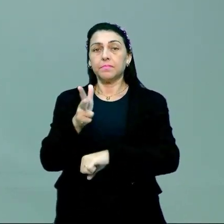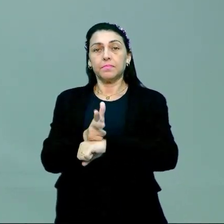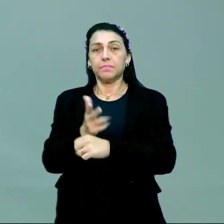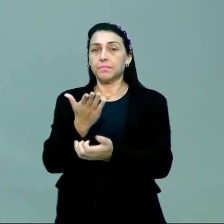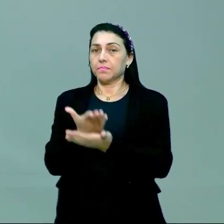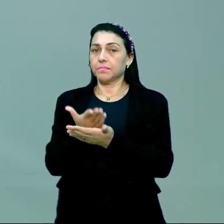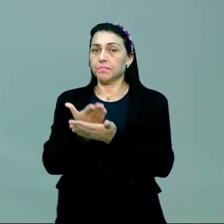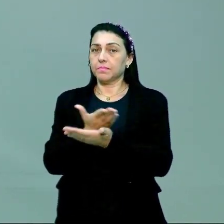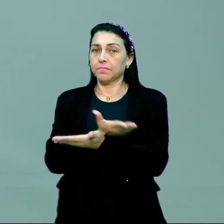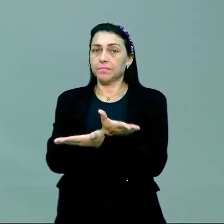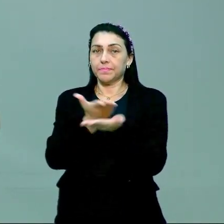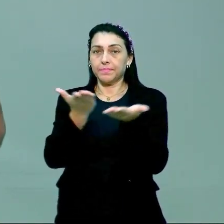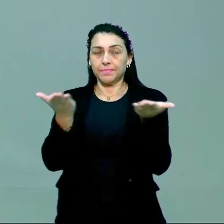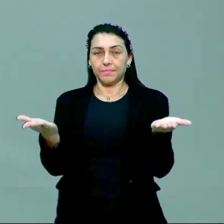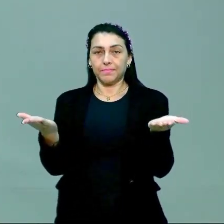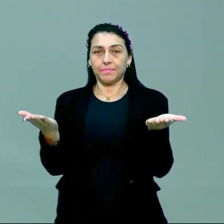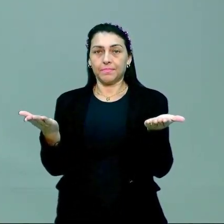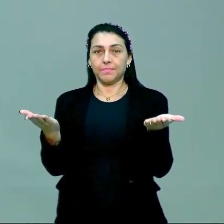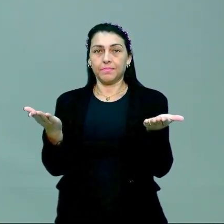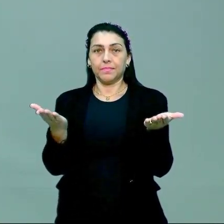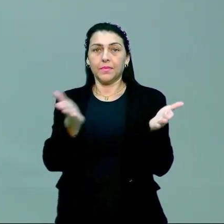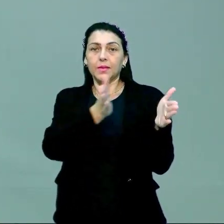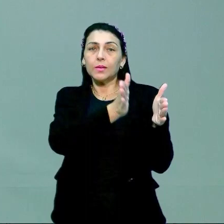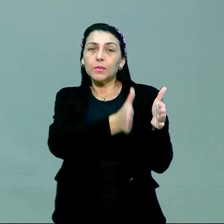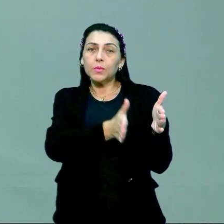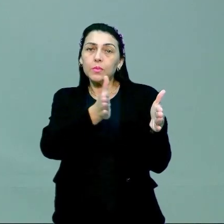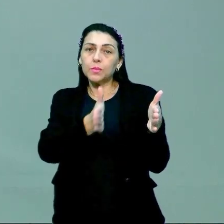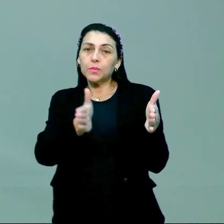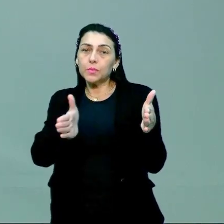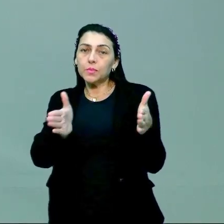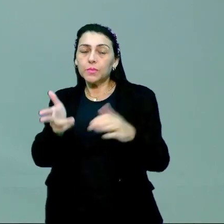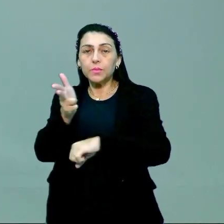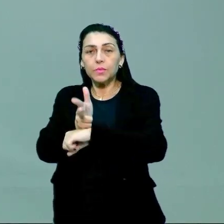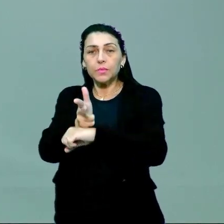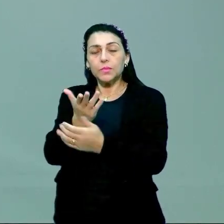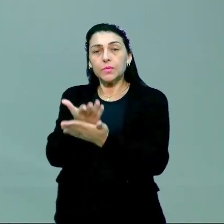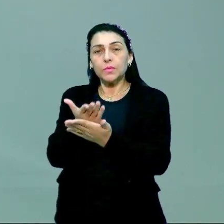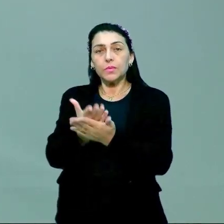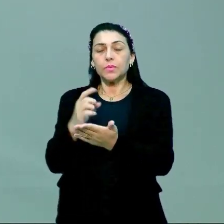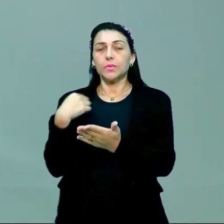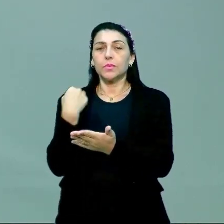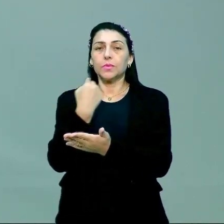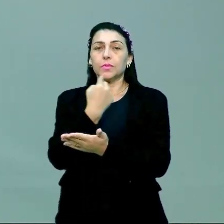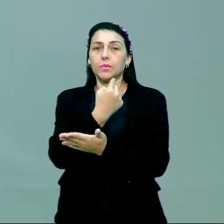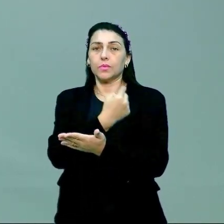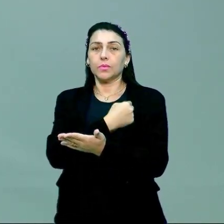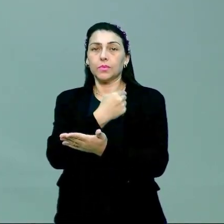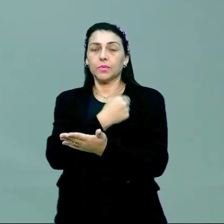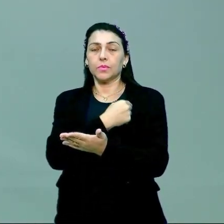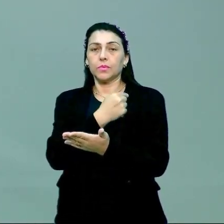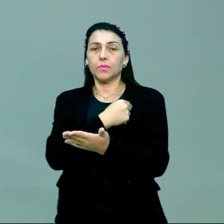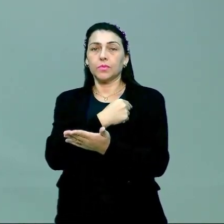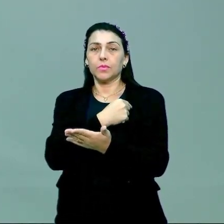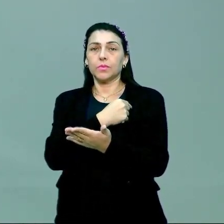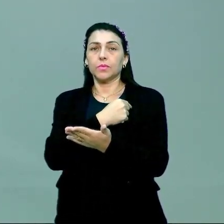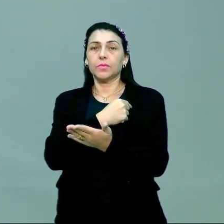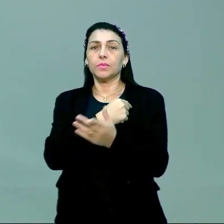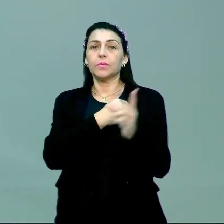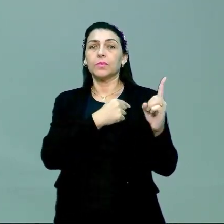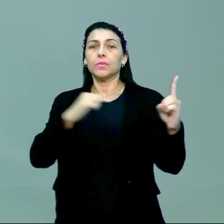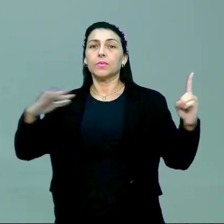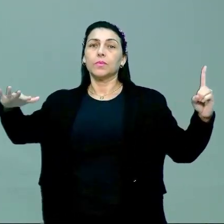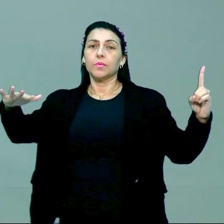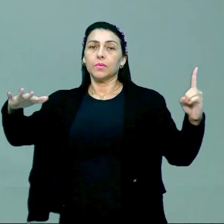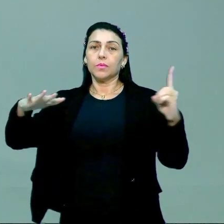videoaula a vocês, numa sequência de videoaulas em que nós estamos tratando da